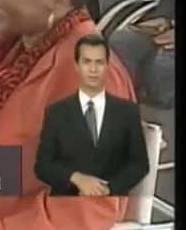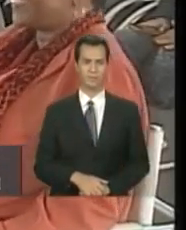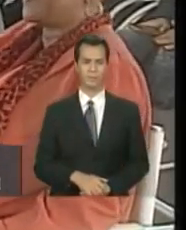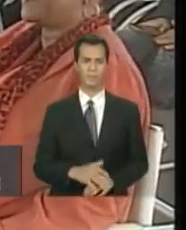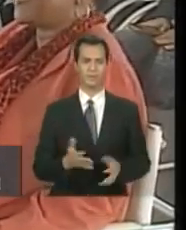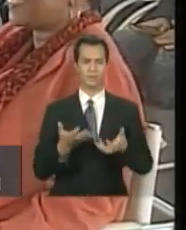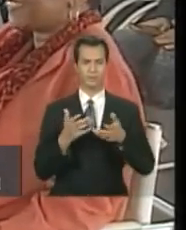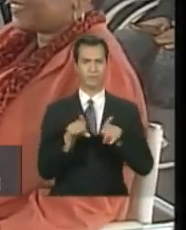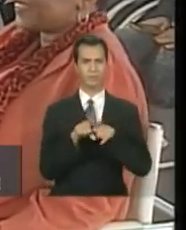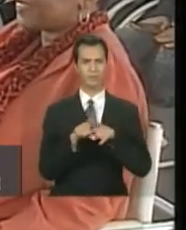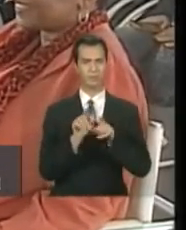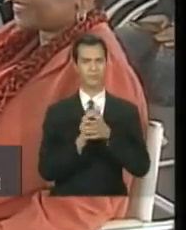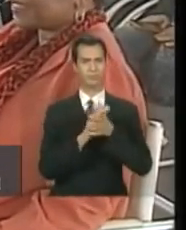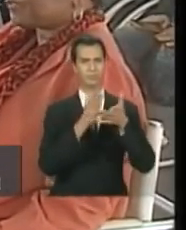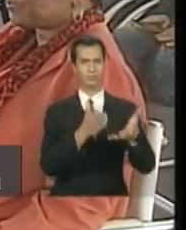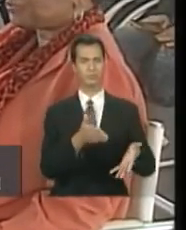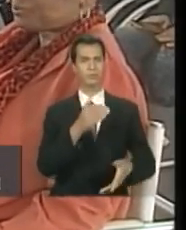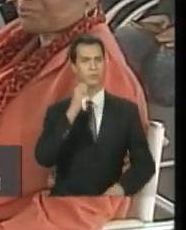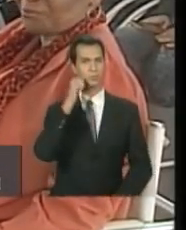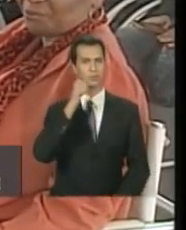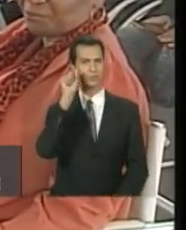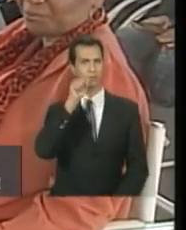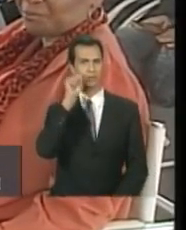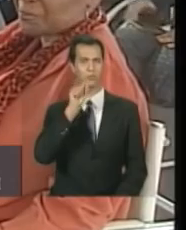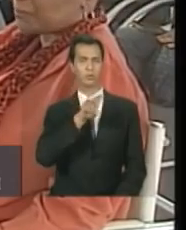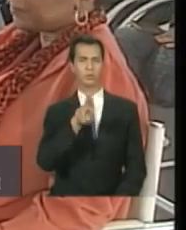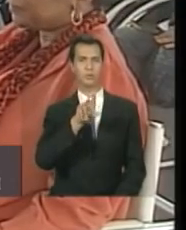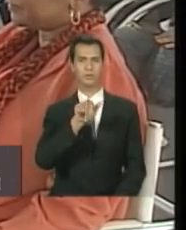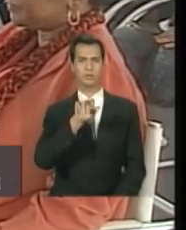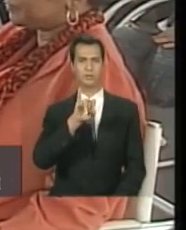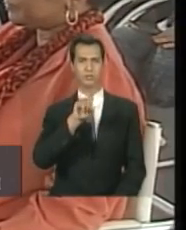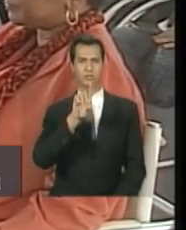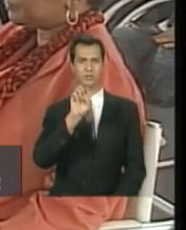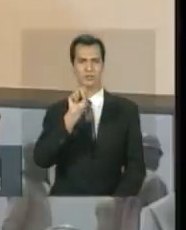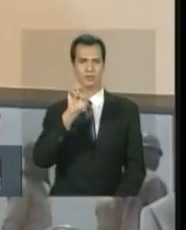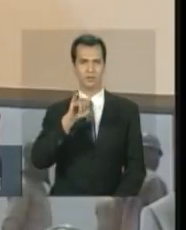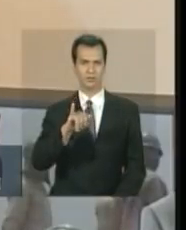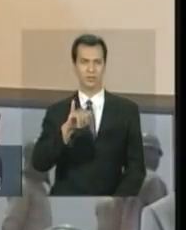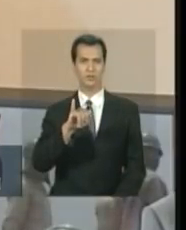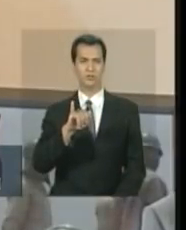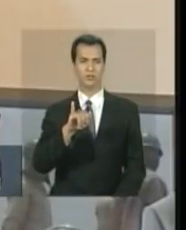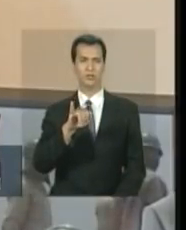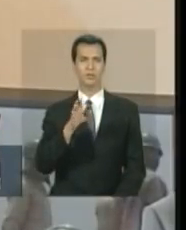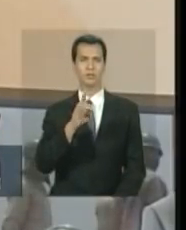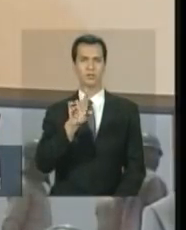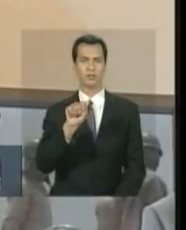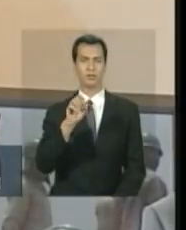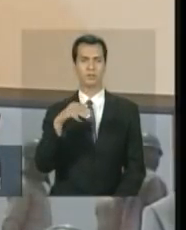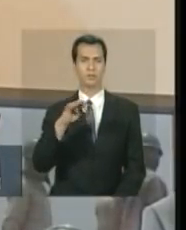a senadora Lídice da Mata, os deputados federais, o Nelson